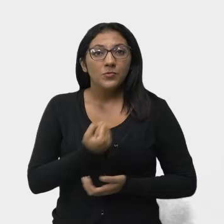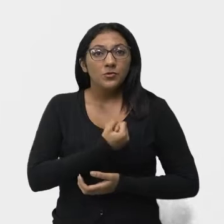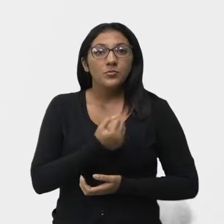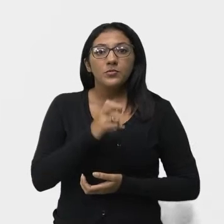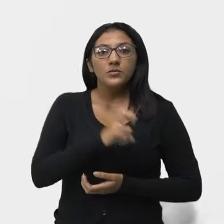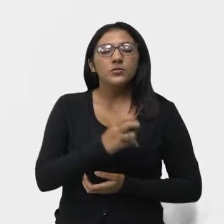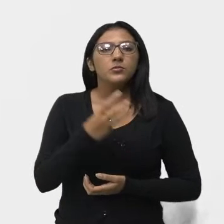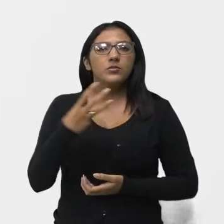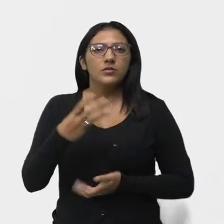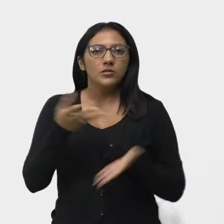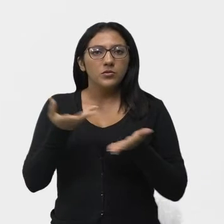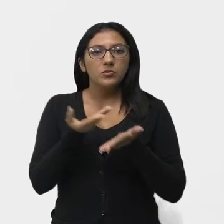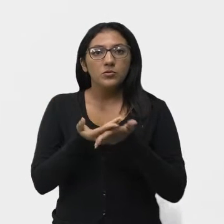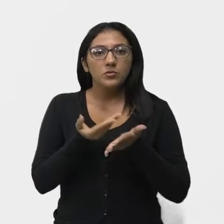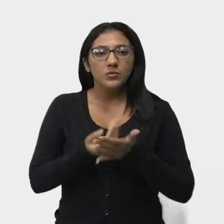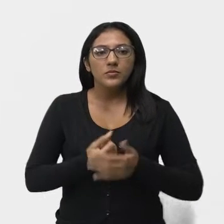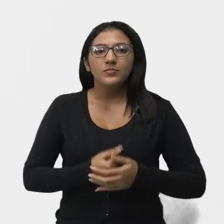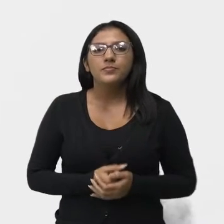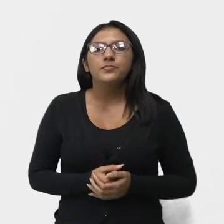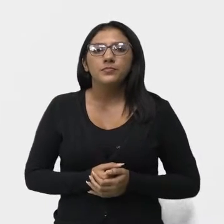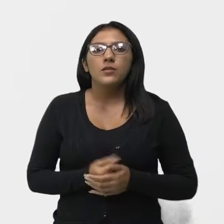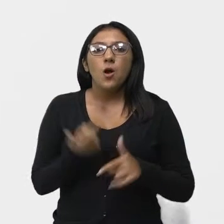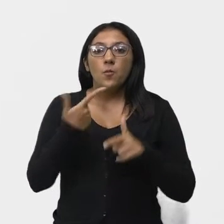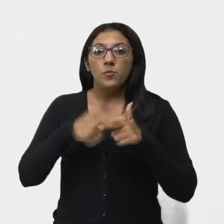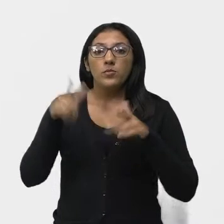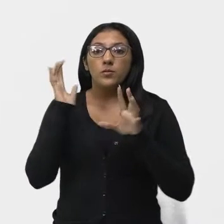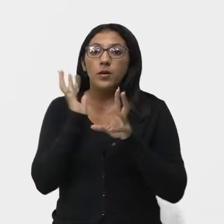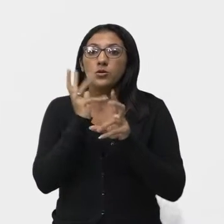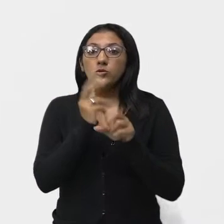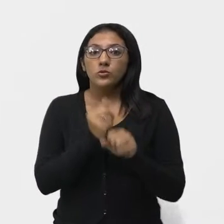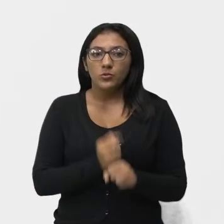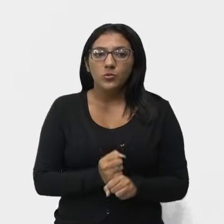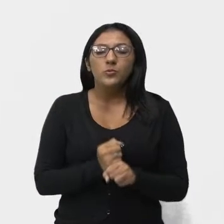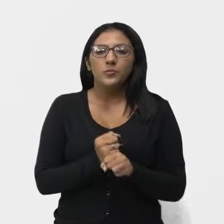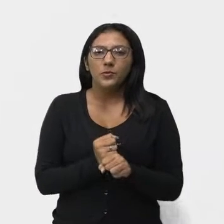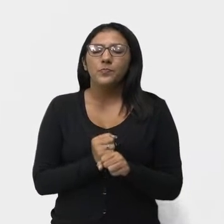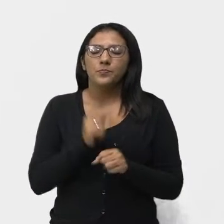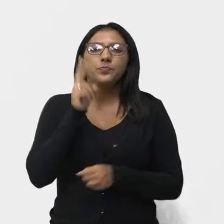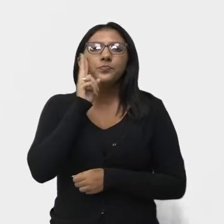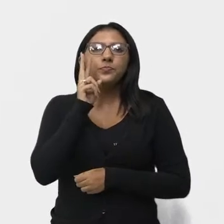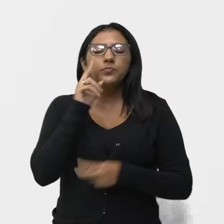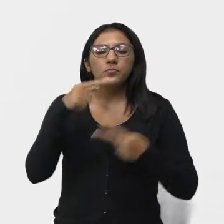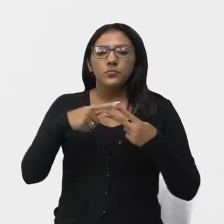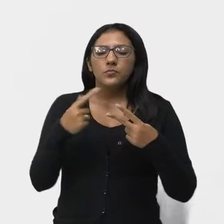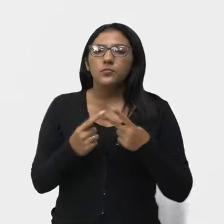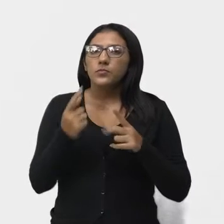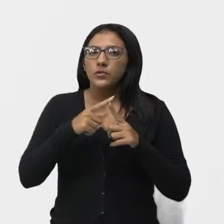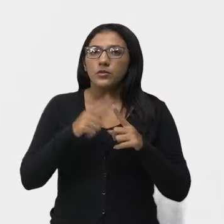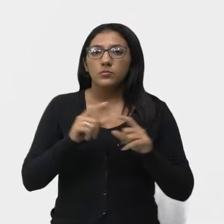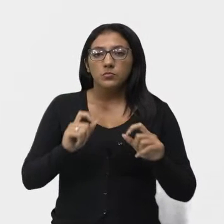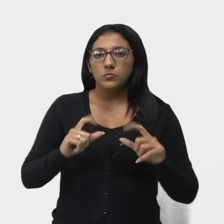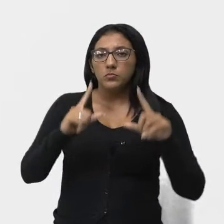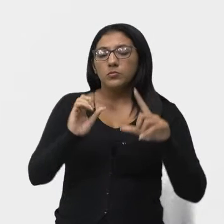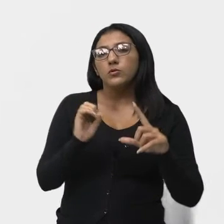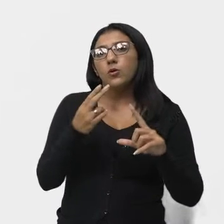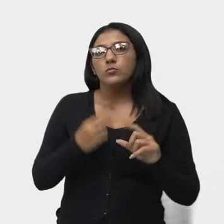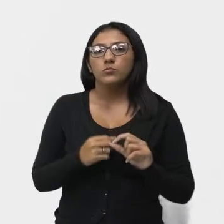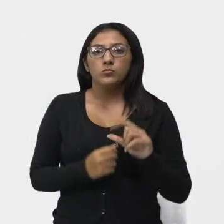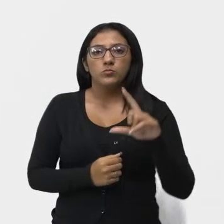número 53. Problemas envolvendo grandezas diretamente proporcionais e